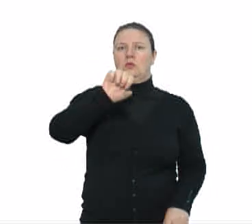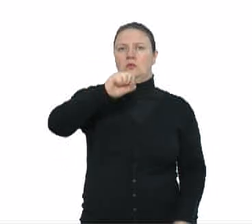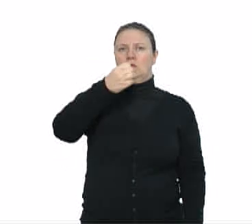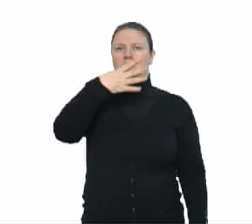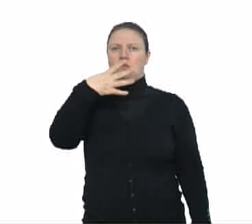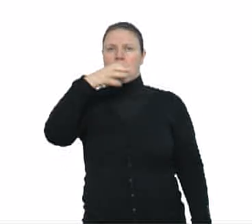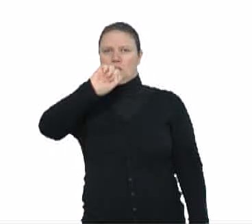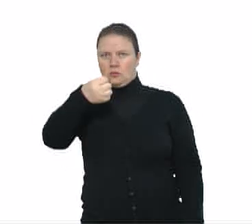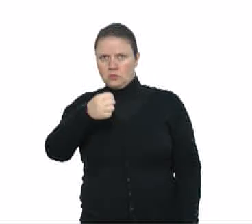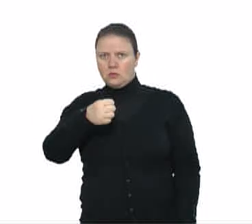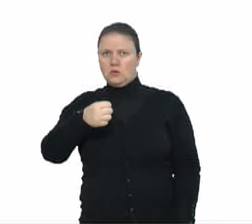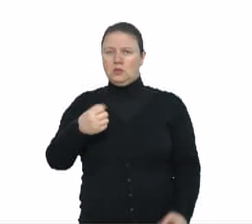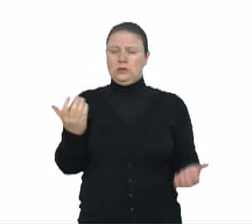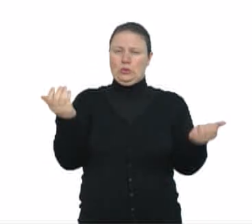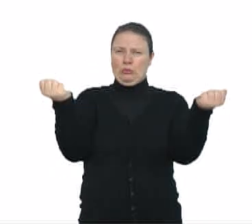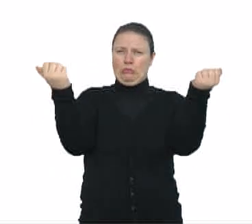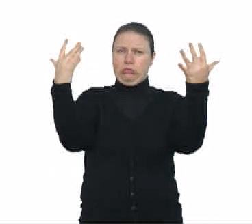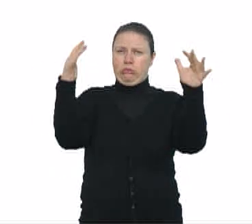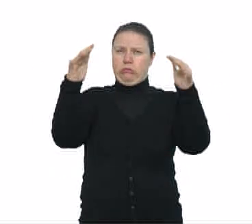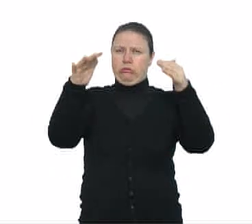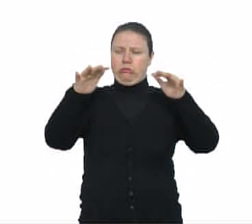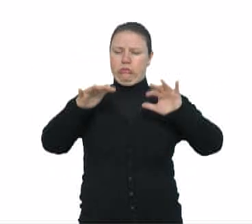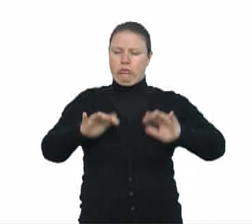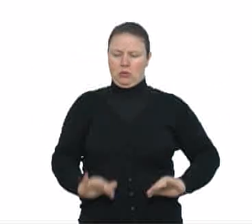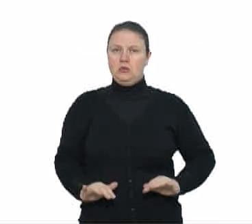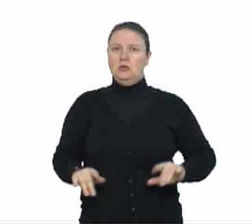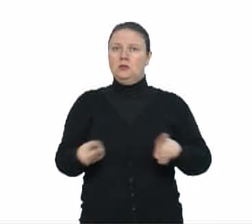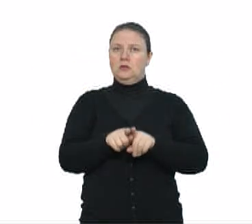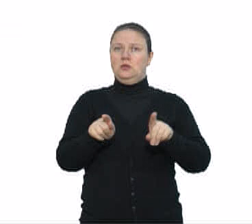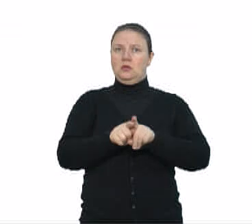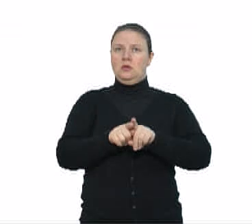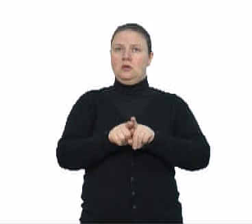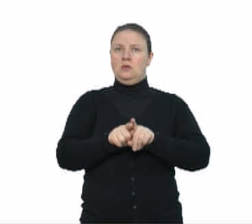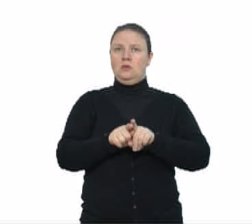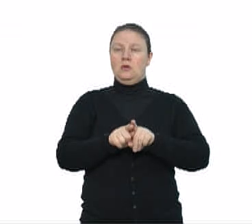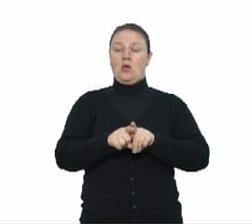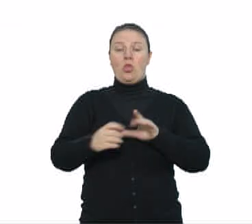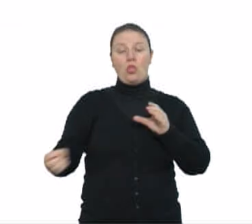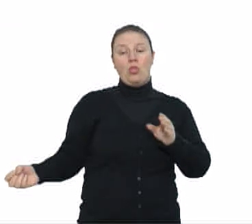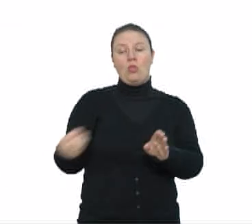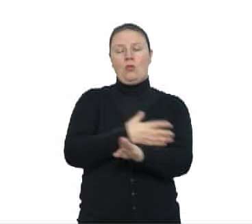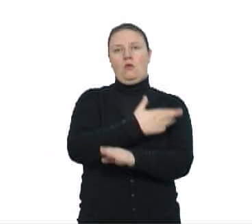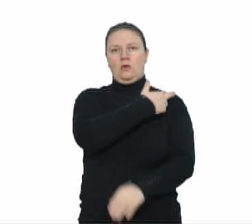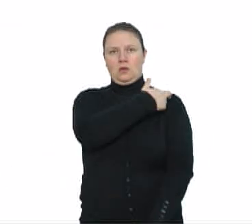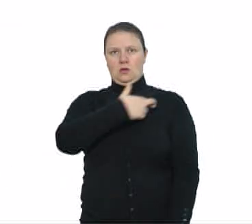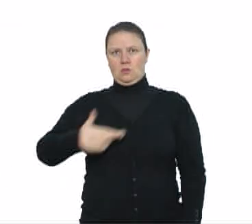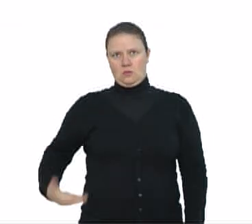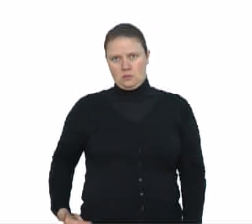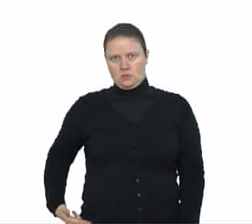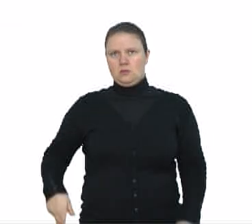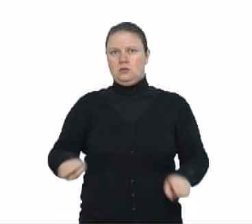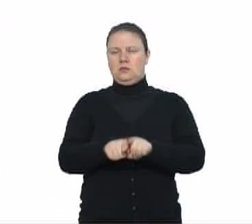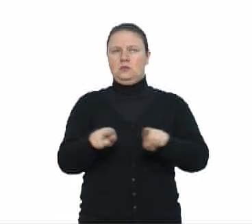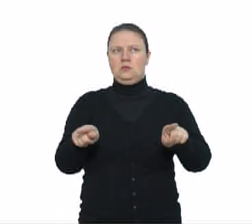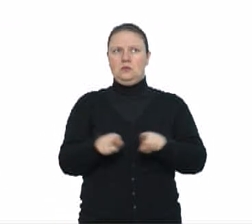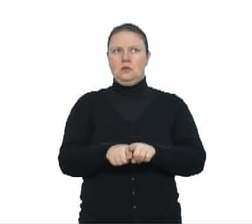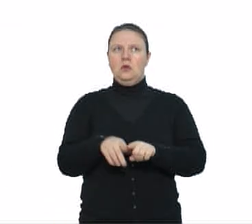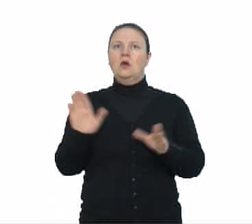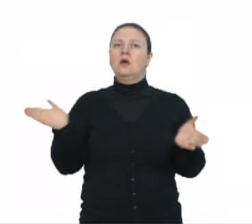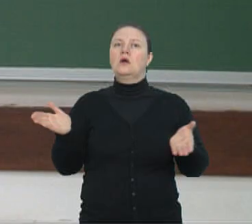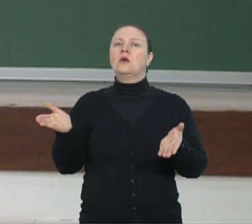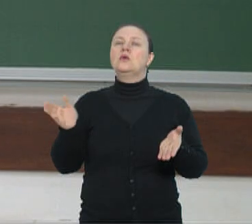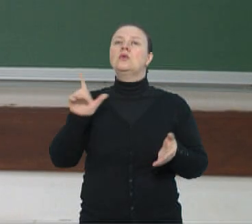da duração da crise e da esperança despertada pela nova república. Sobre o ludismo, é correto afirmar que...